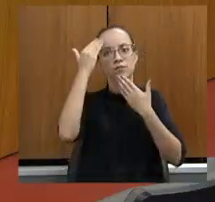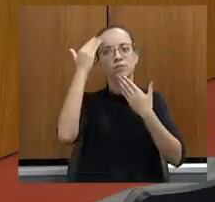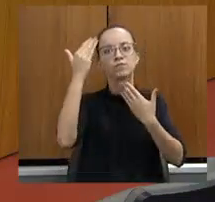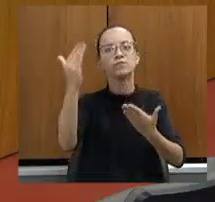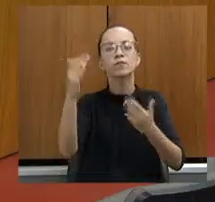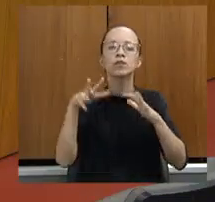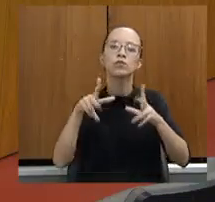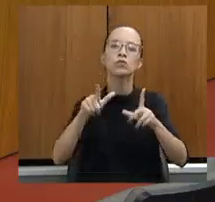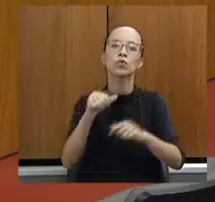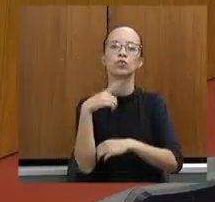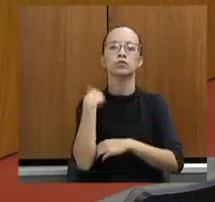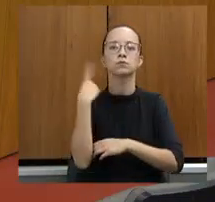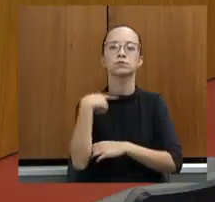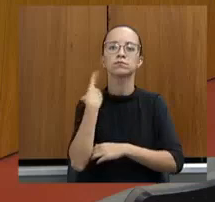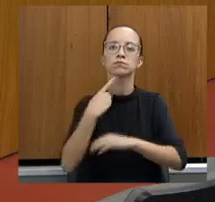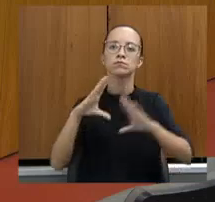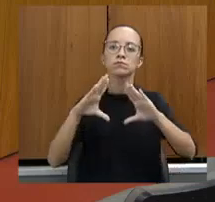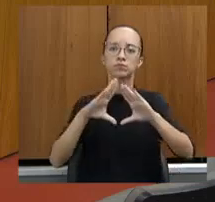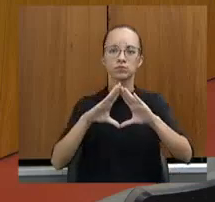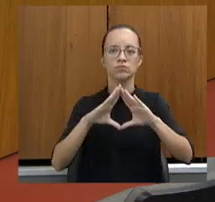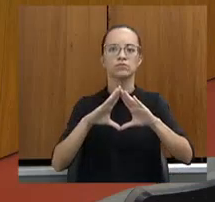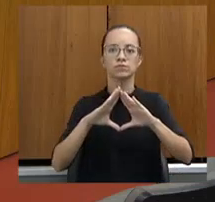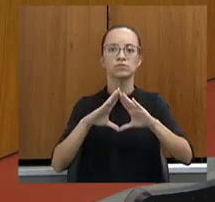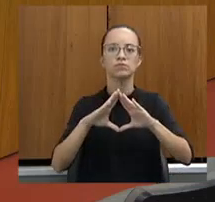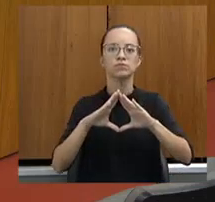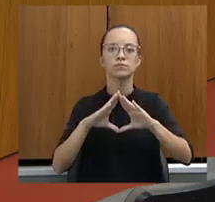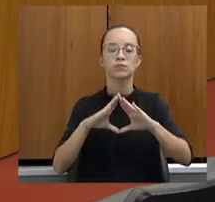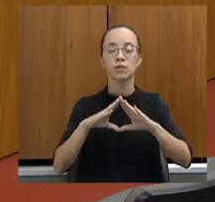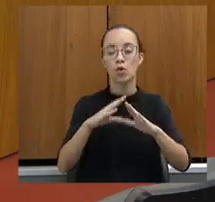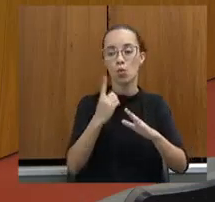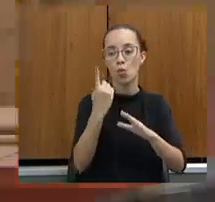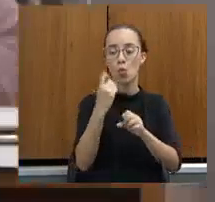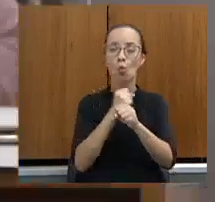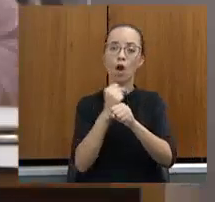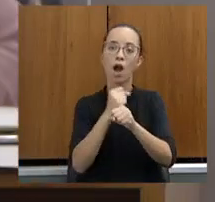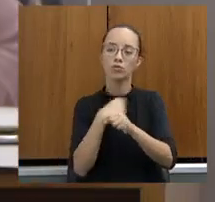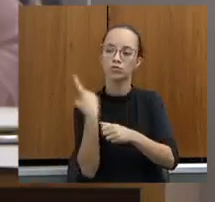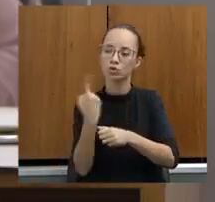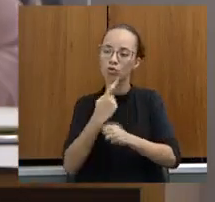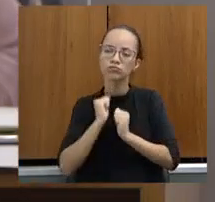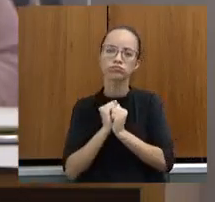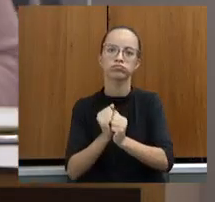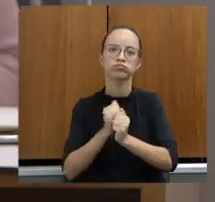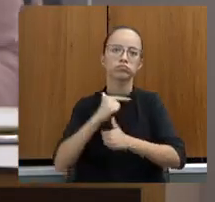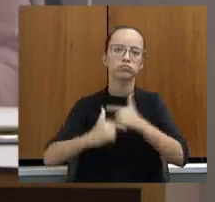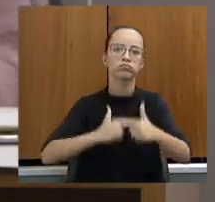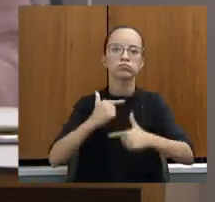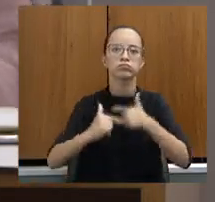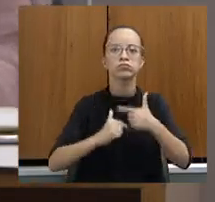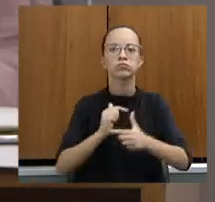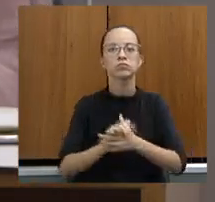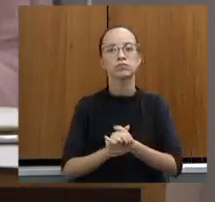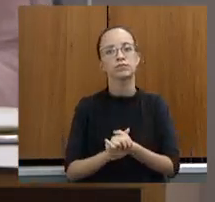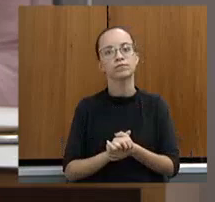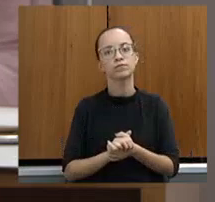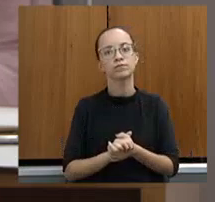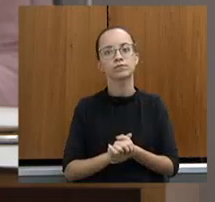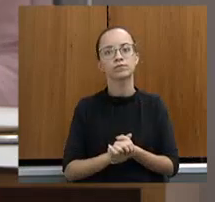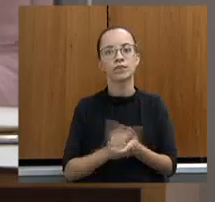a todos os deputados da Assembleia Legislativa por mais um ano trabalhando juntos agora